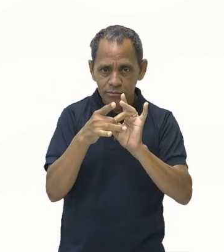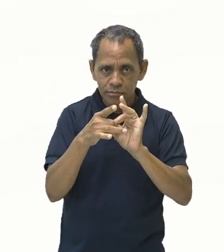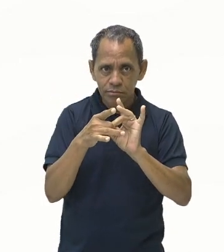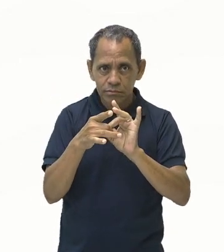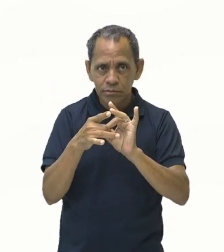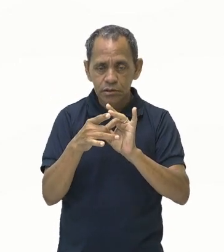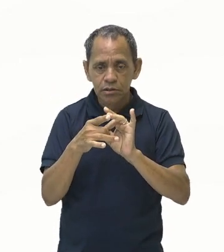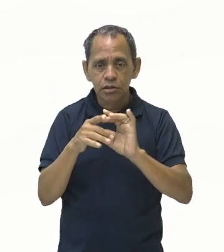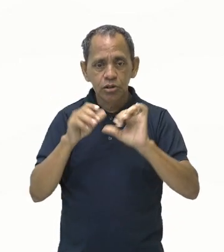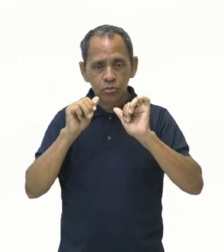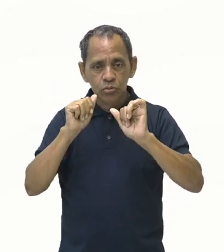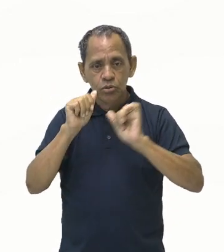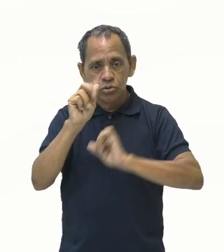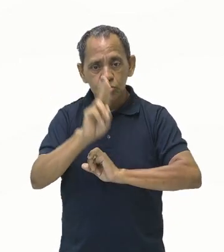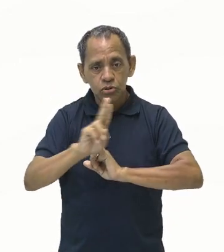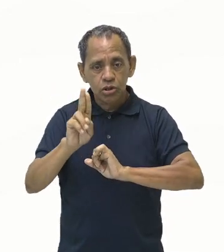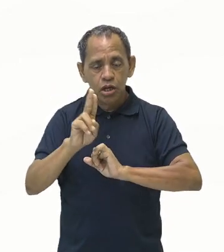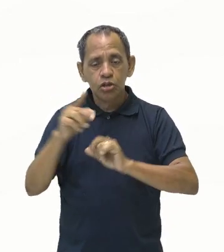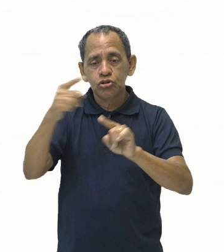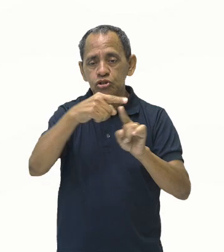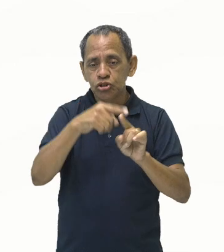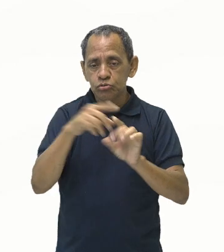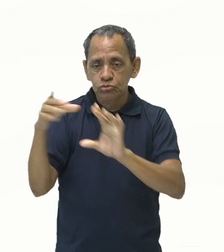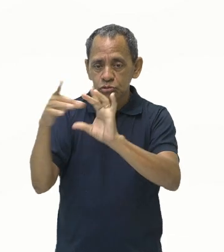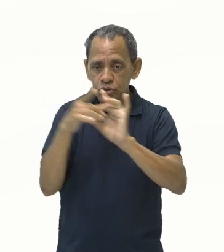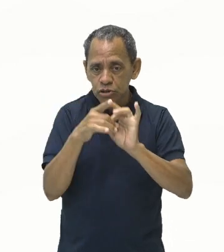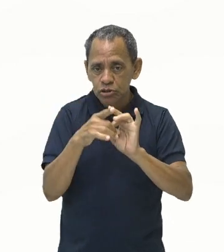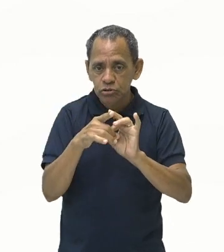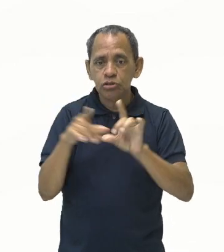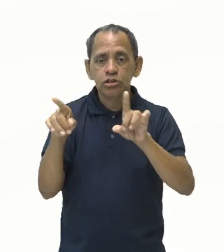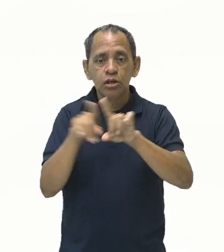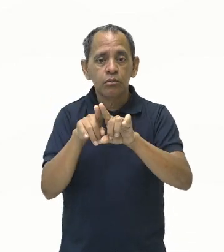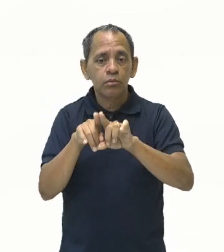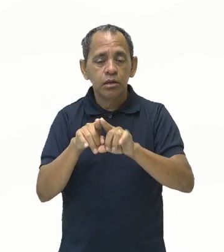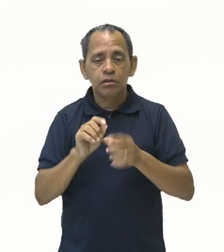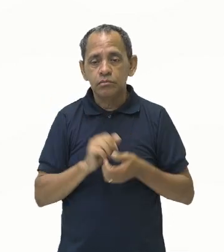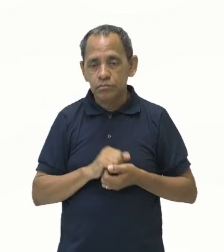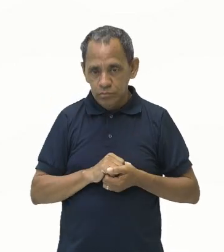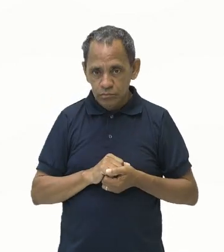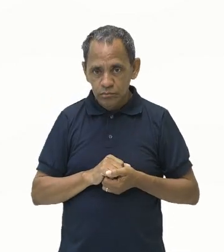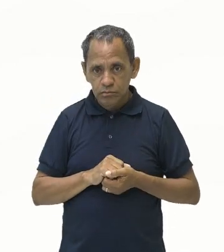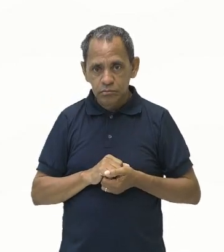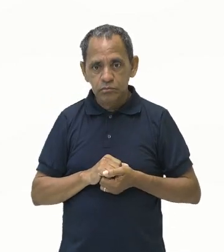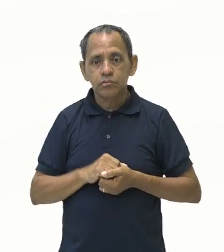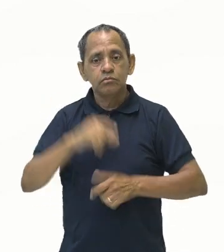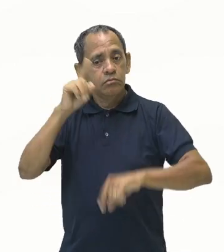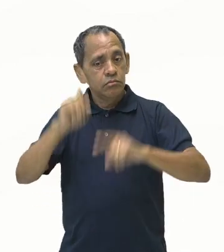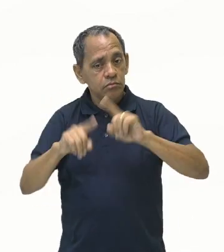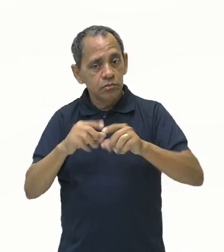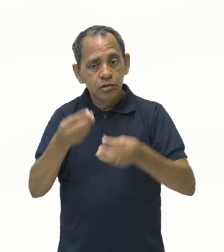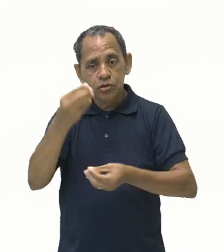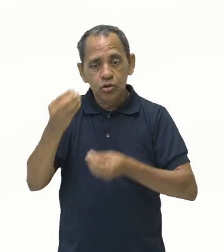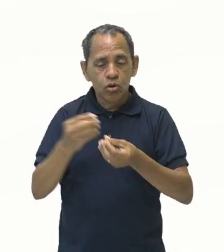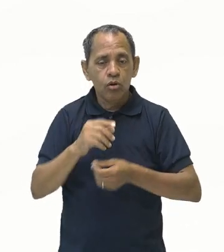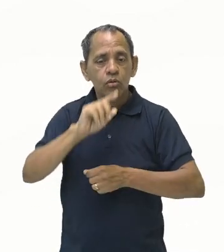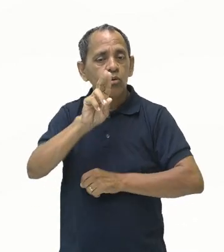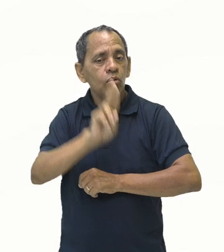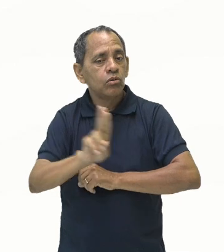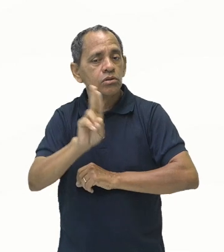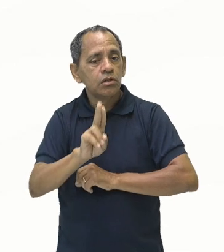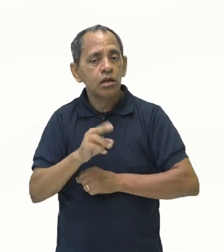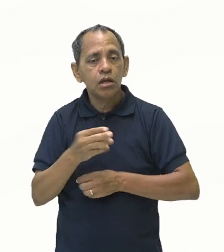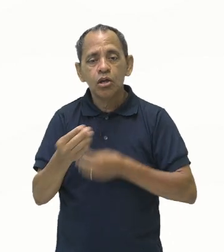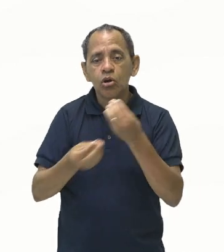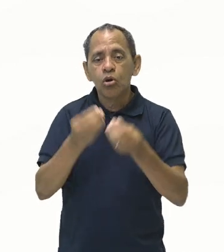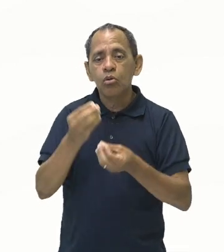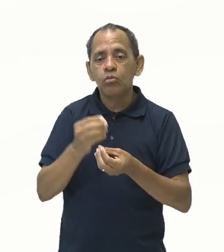dos átomos, o tipo de ligação e a natureza desses átomos, tá? Então, vamos começar a aplicar isso. Nós